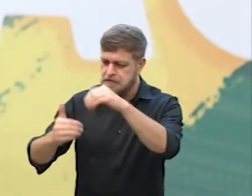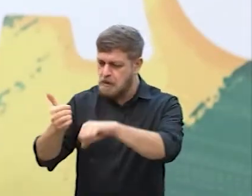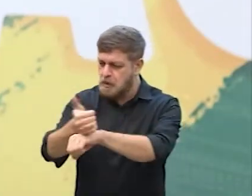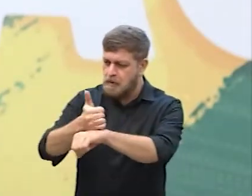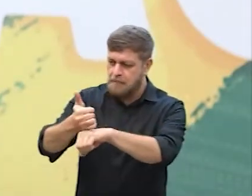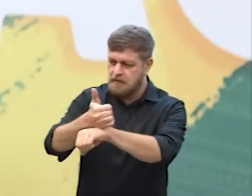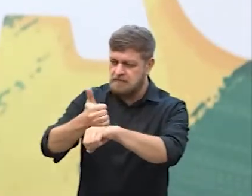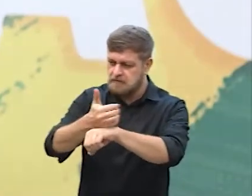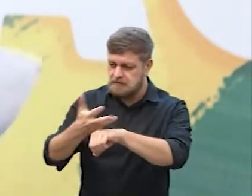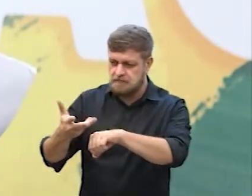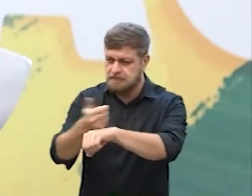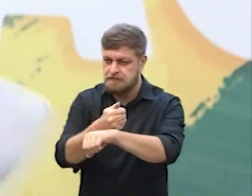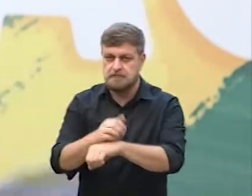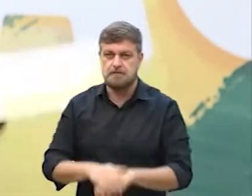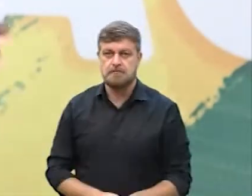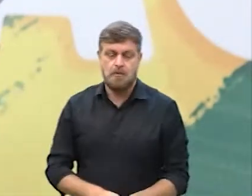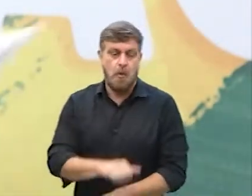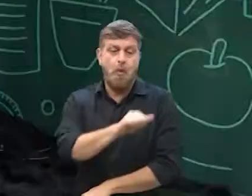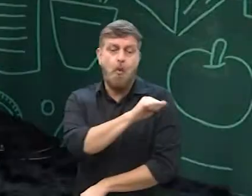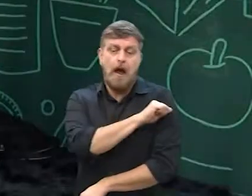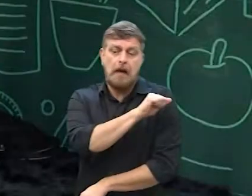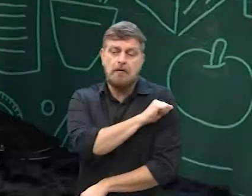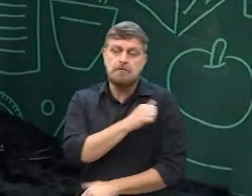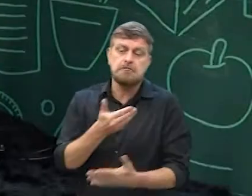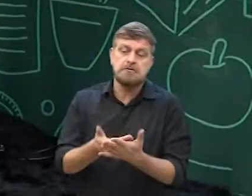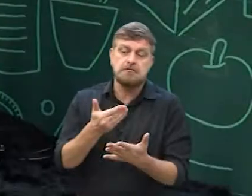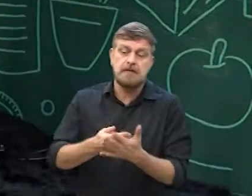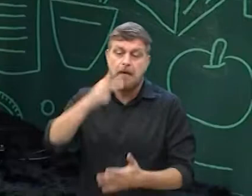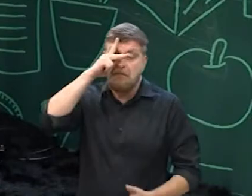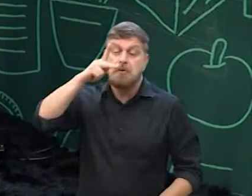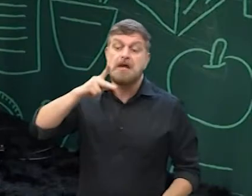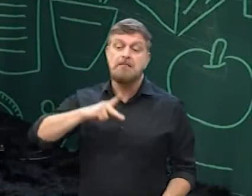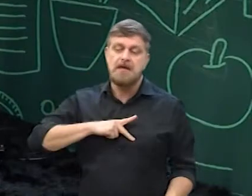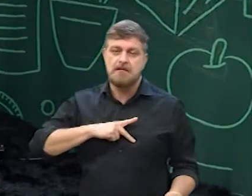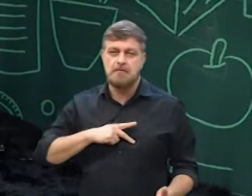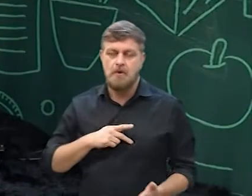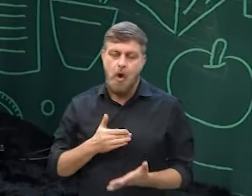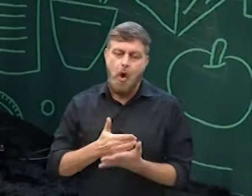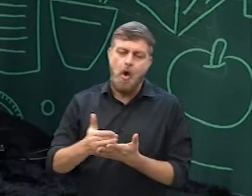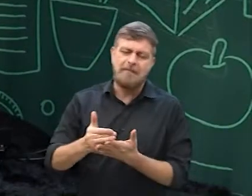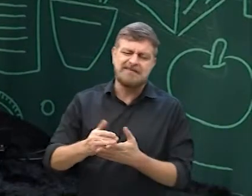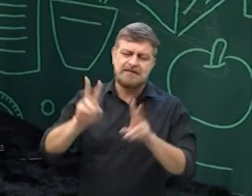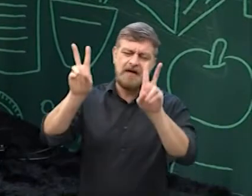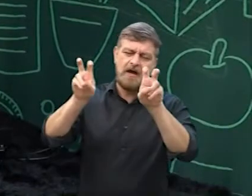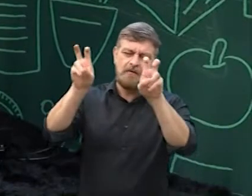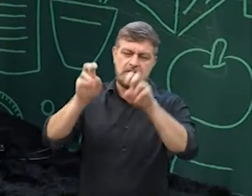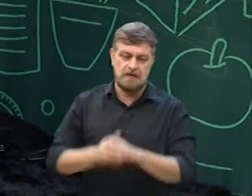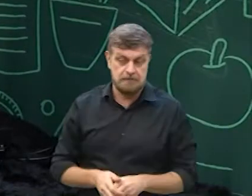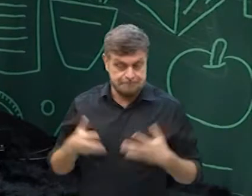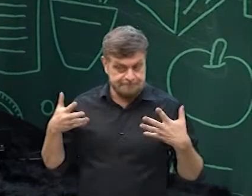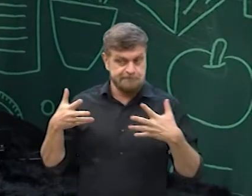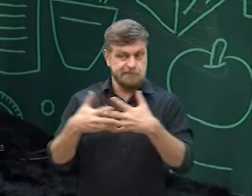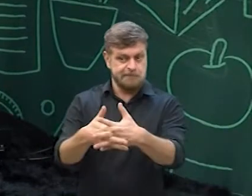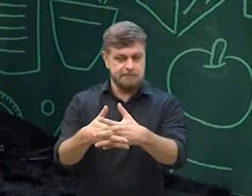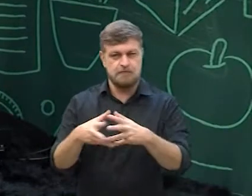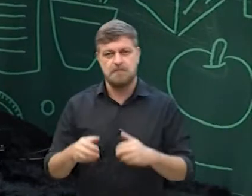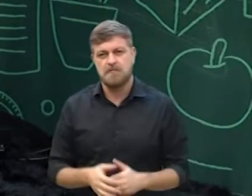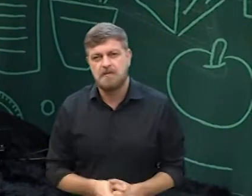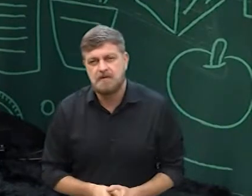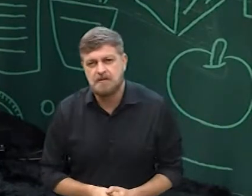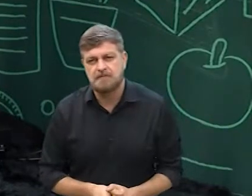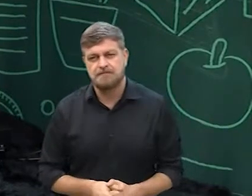desenvolver, o próprio estudante. O que a senhora pode falar sobre isso para a gente iniciar esse assunto, que é bem polêmico, né,